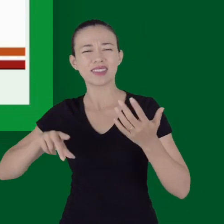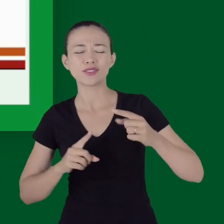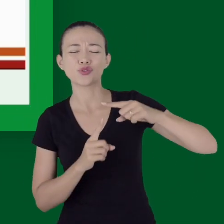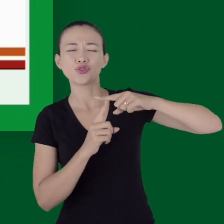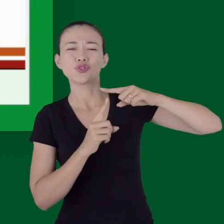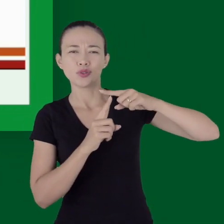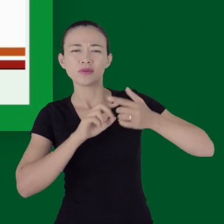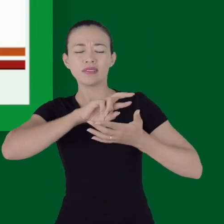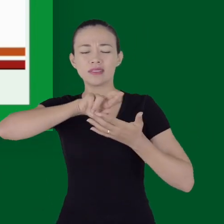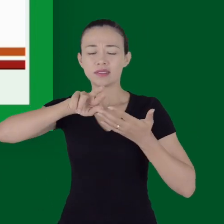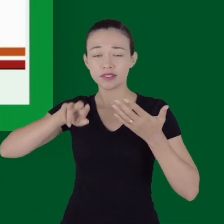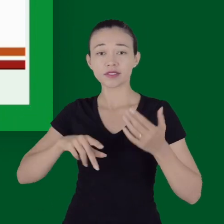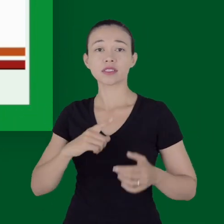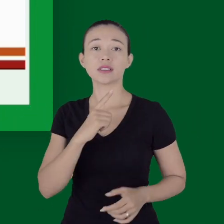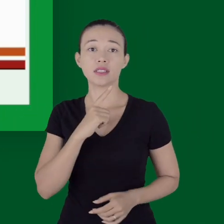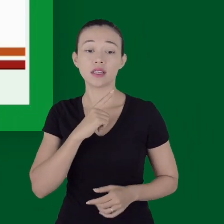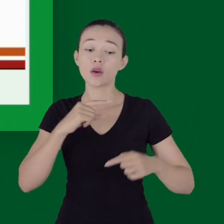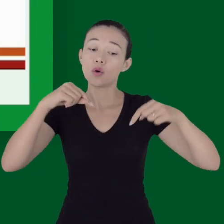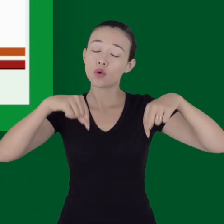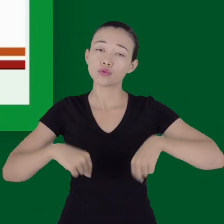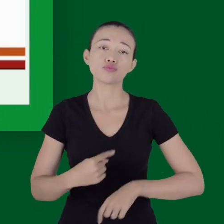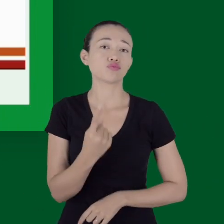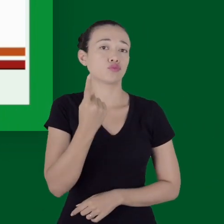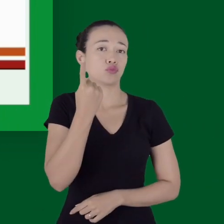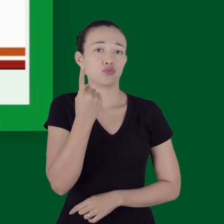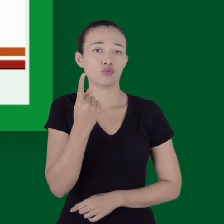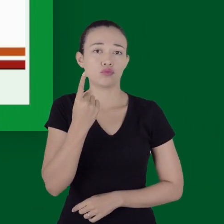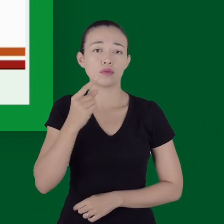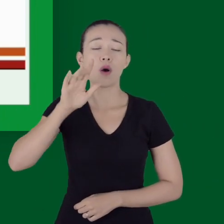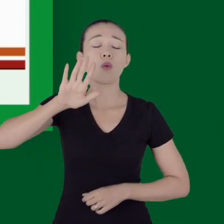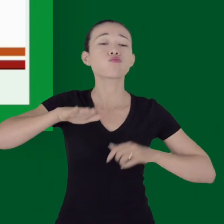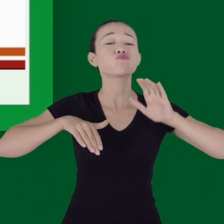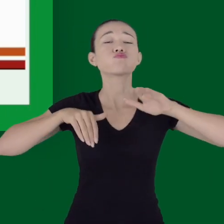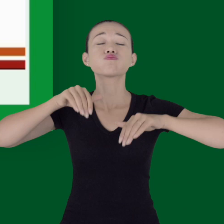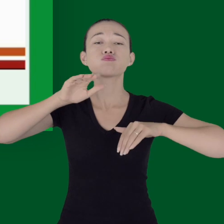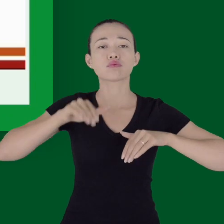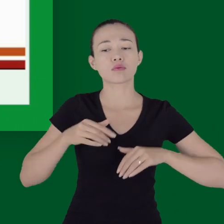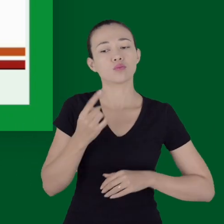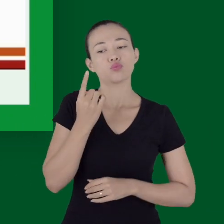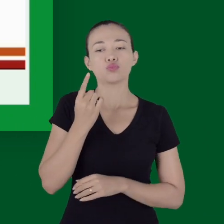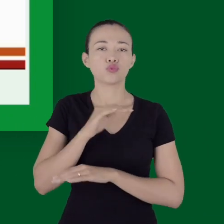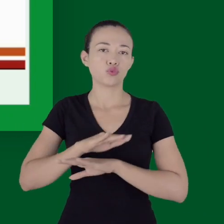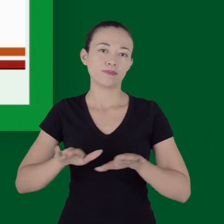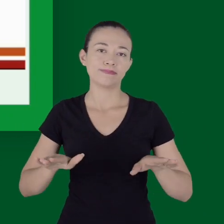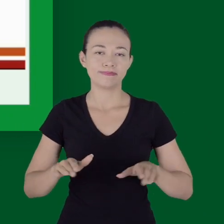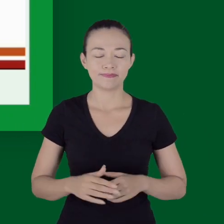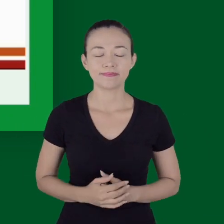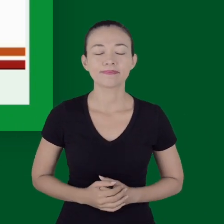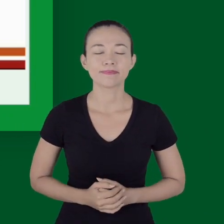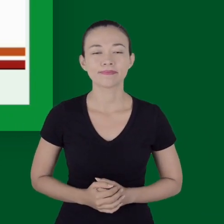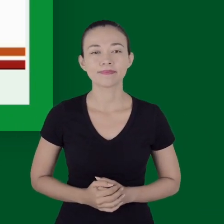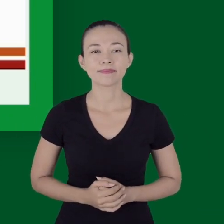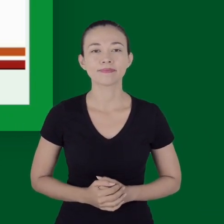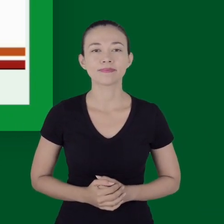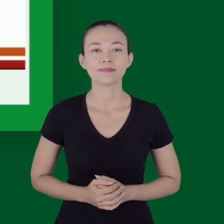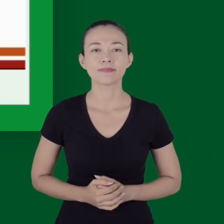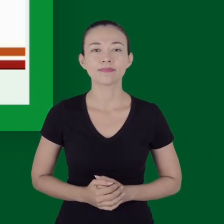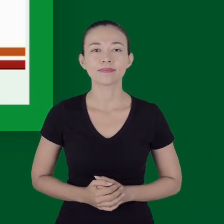mas hoje essas definições caíram, que a gente tem realmente essa uniformização dessa